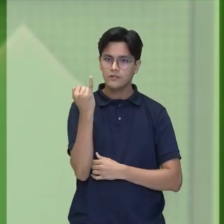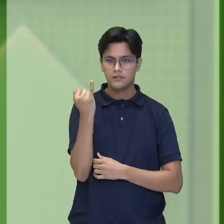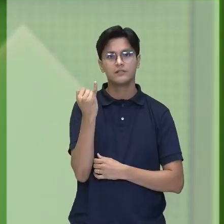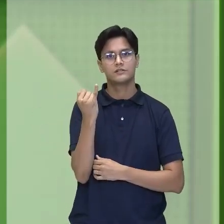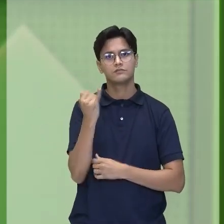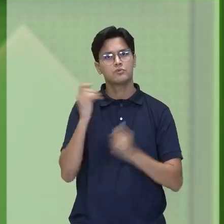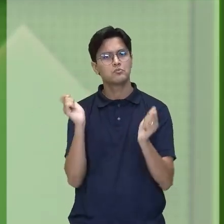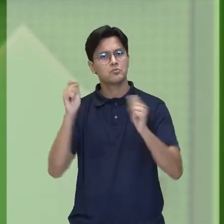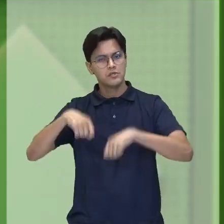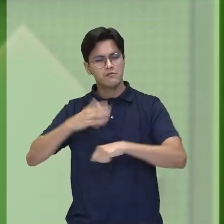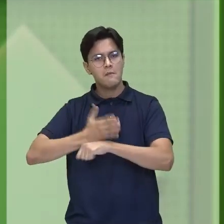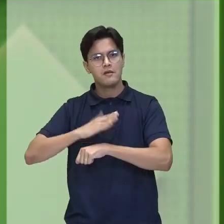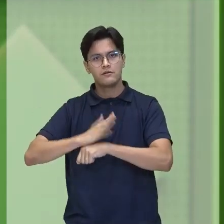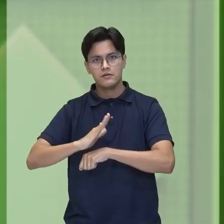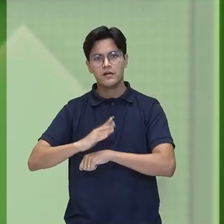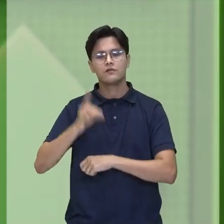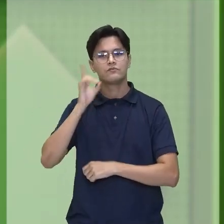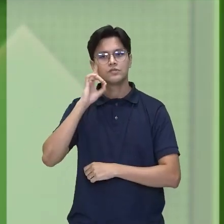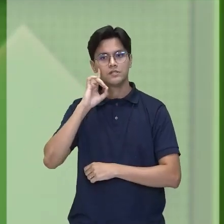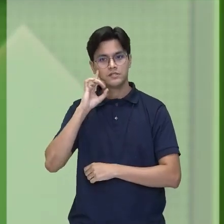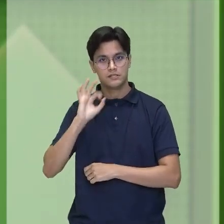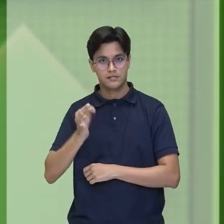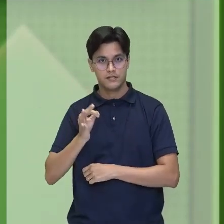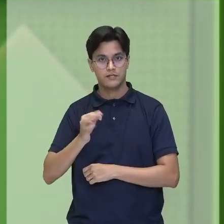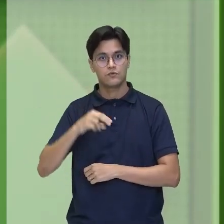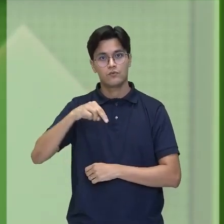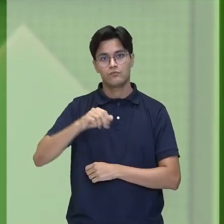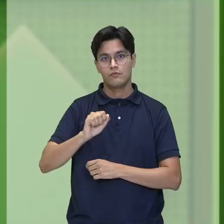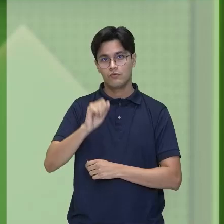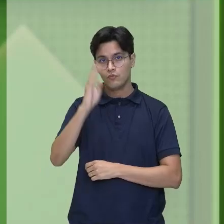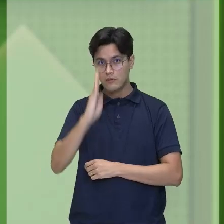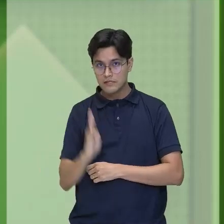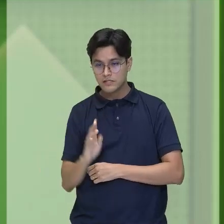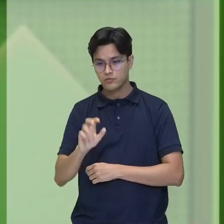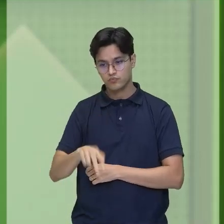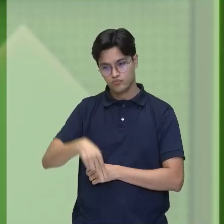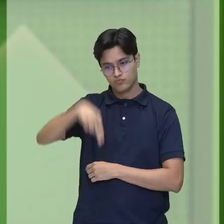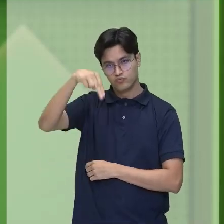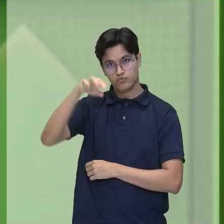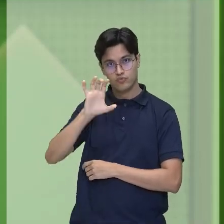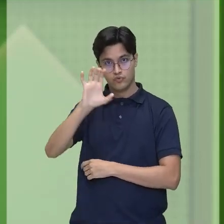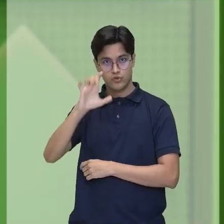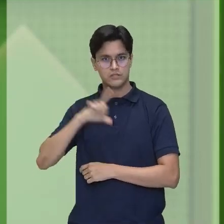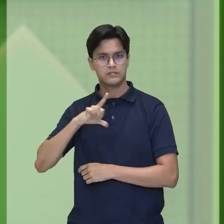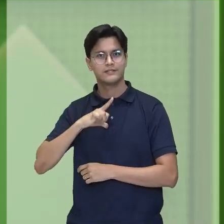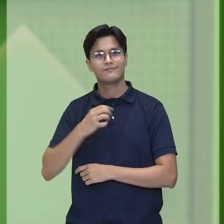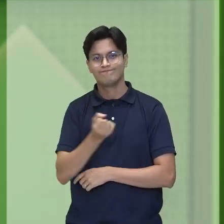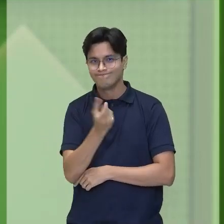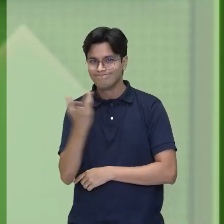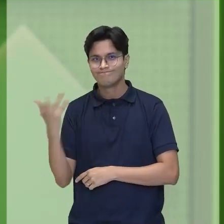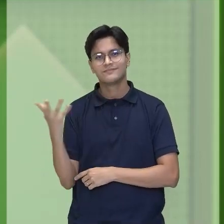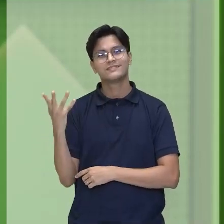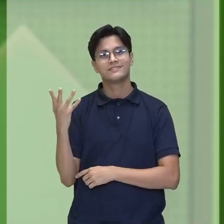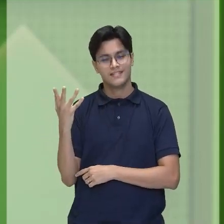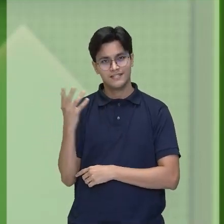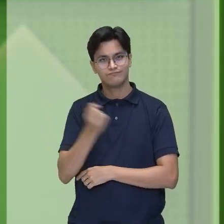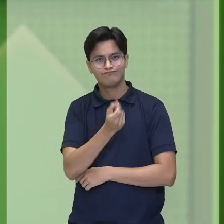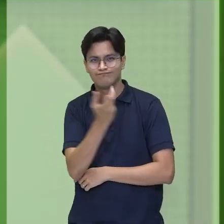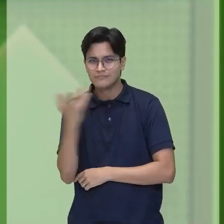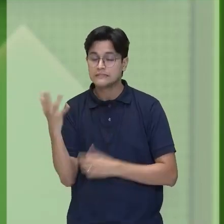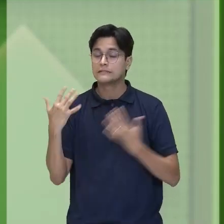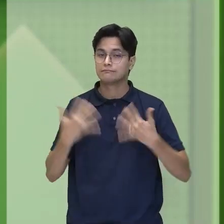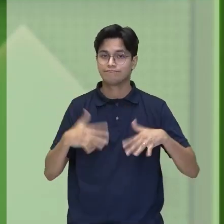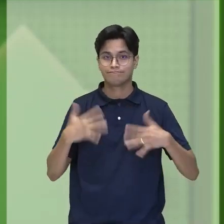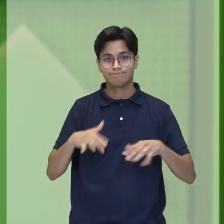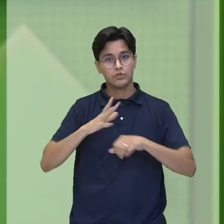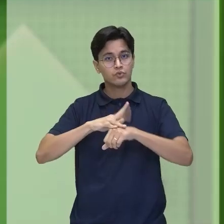dia a dia. Na região norte, nós temos um alto índice de doenças causadas e transmitidas por esses vetores, né, como a dengue,